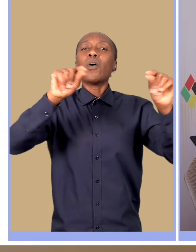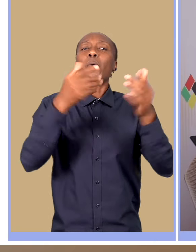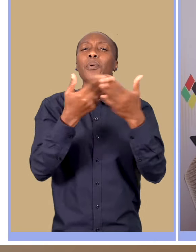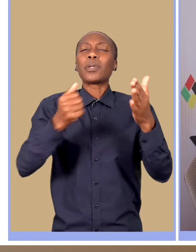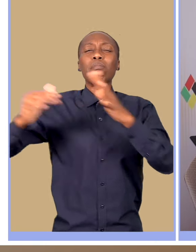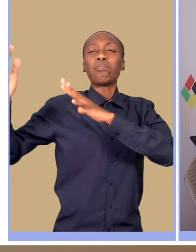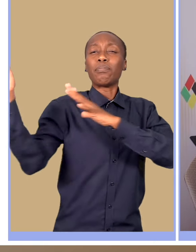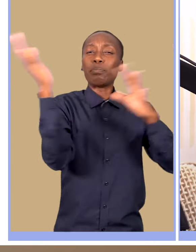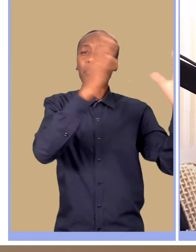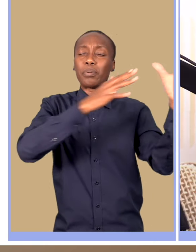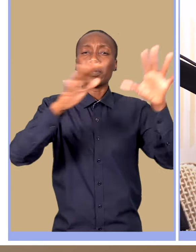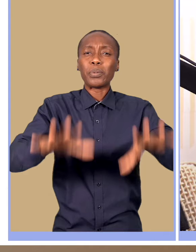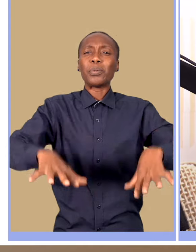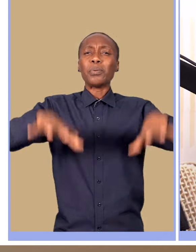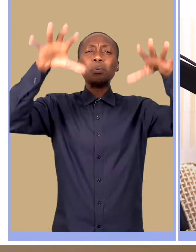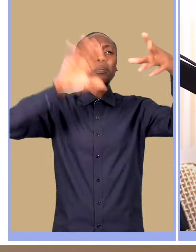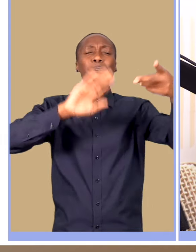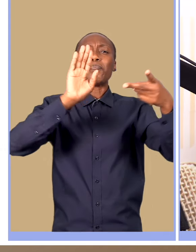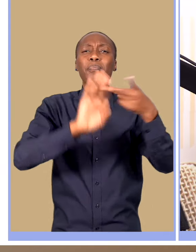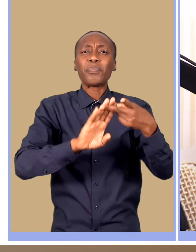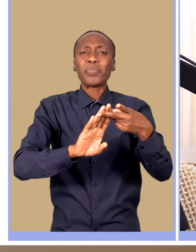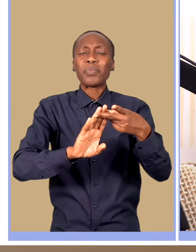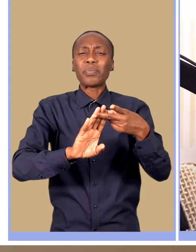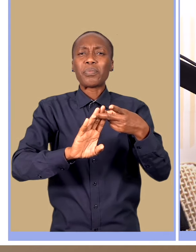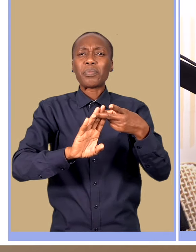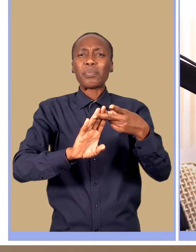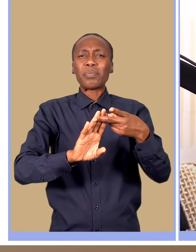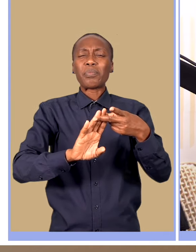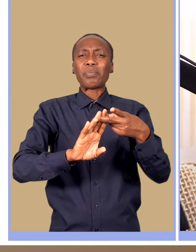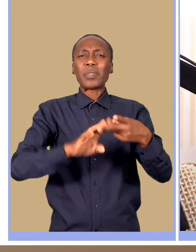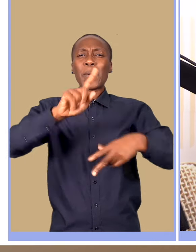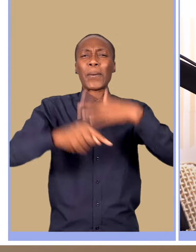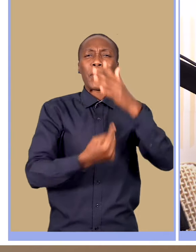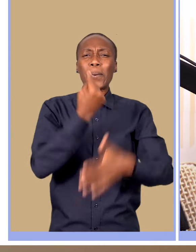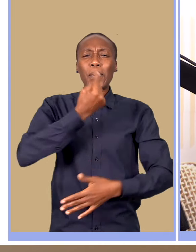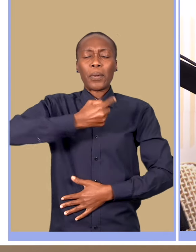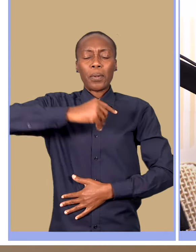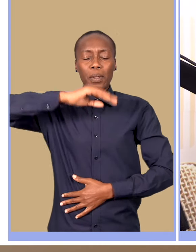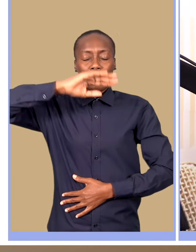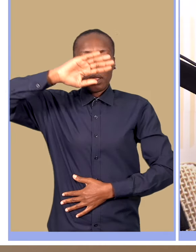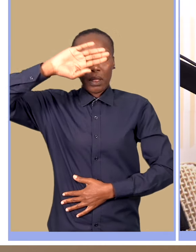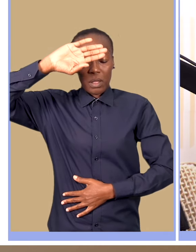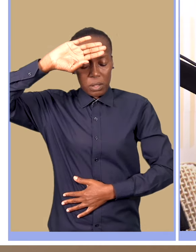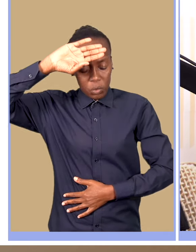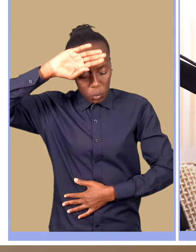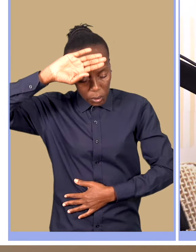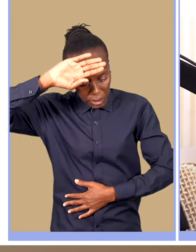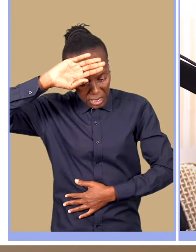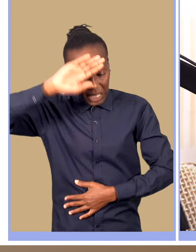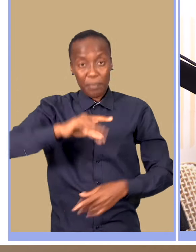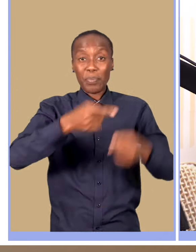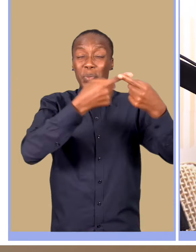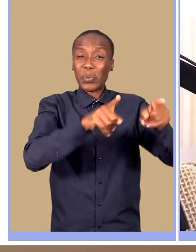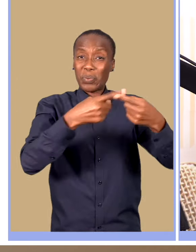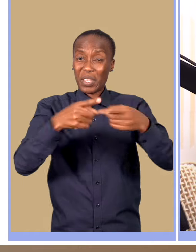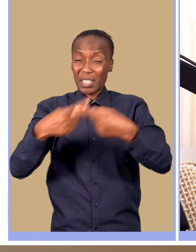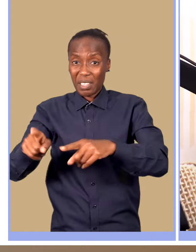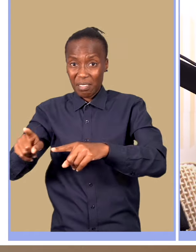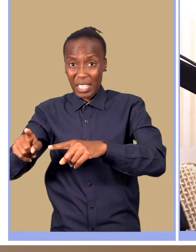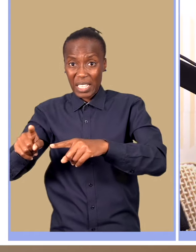falamos sobre questões ligadas à mudança climática. Seja em termos de contração de doenças infecciosas,